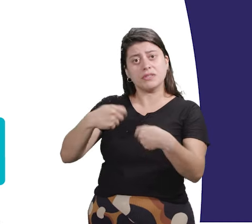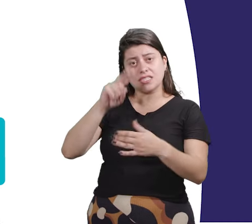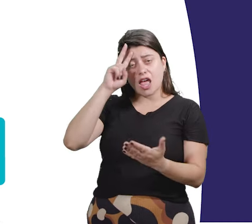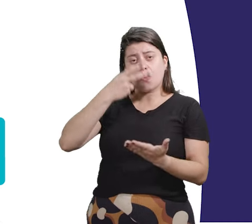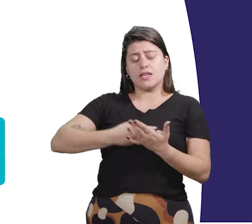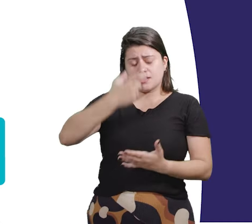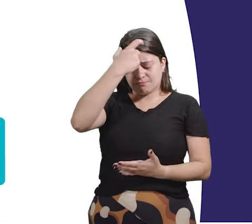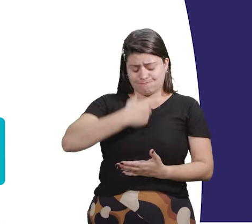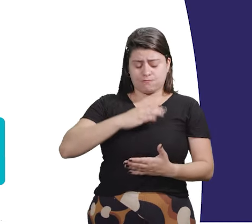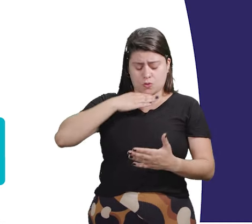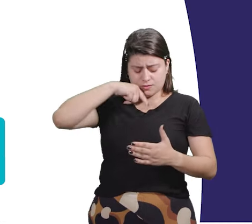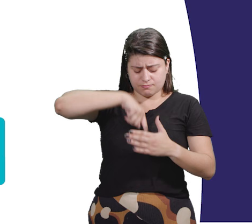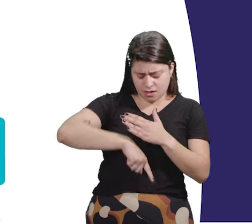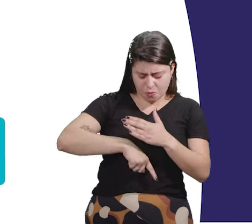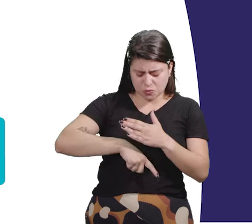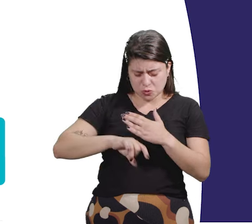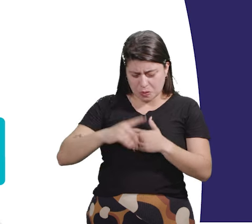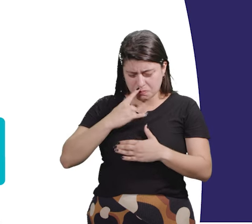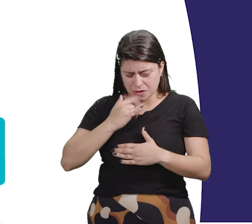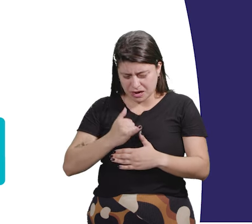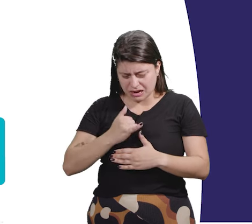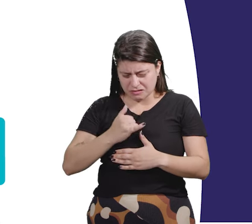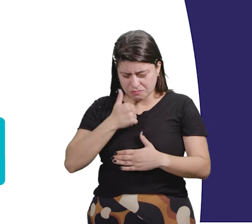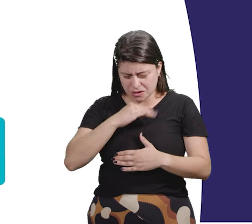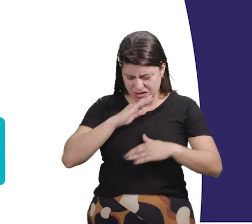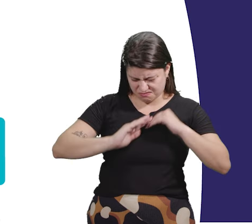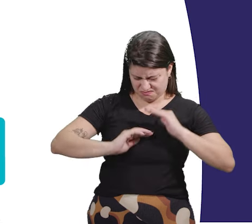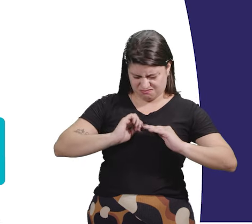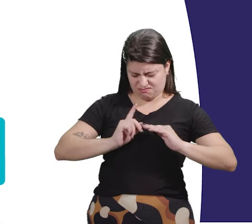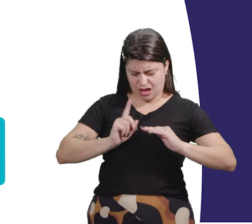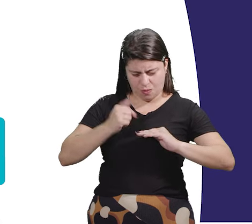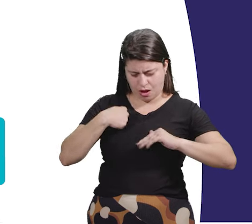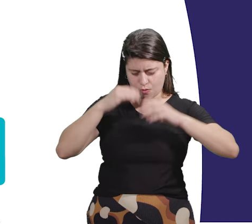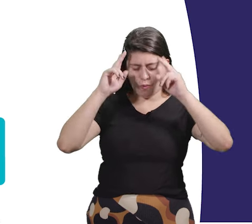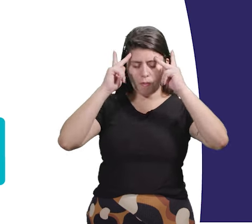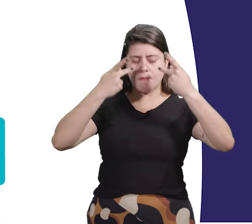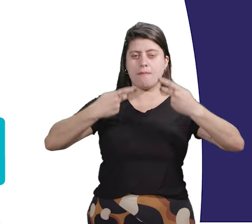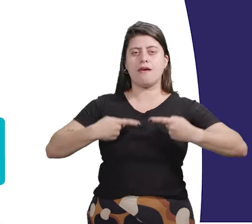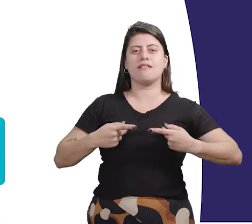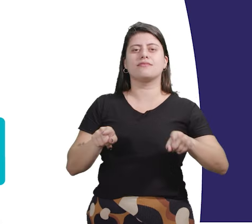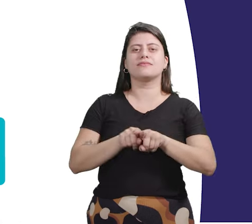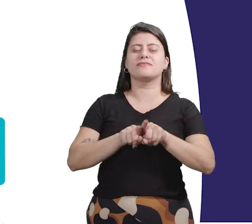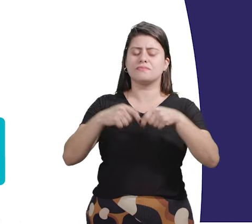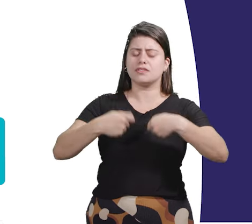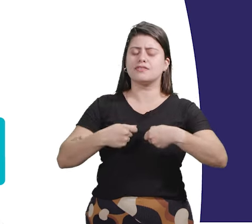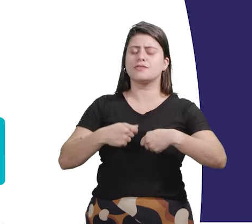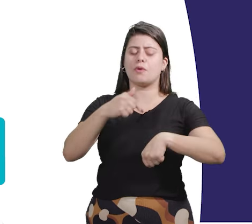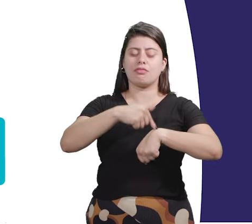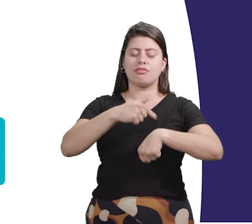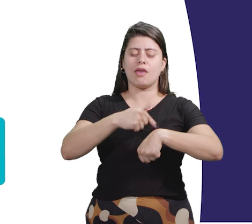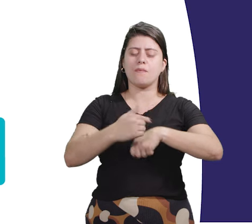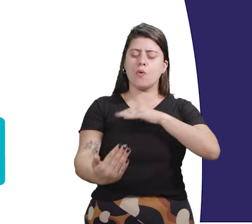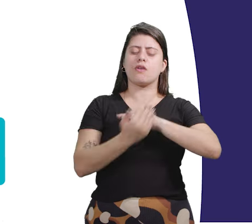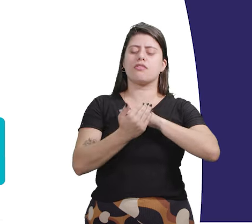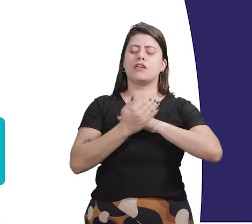precisam se reconhecer primeiramente antes de pais como pessoas, né? Que precisam se cuidar, que precisam ter ali um momento, um tempo